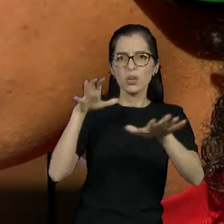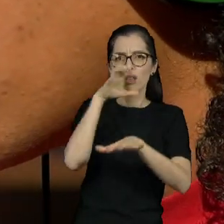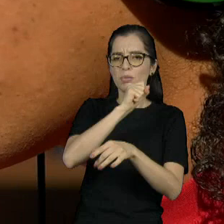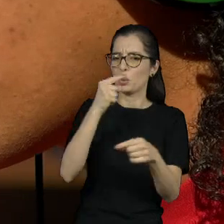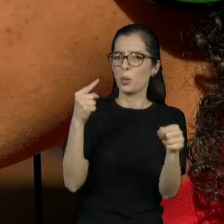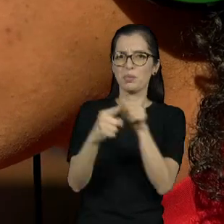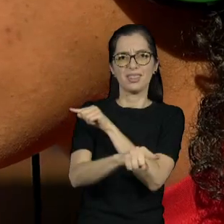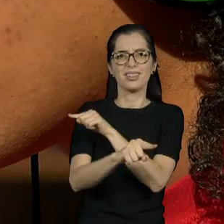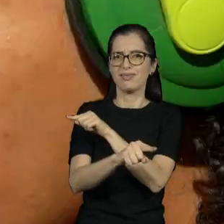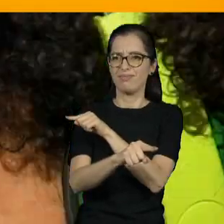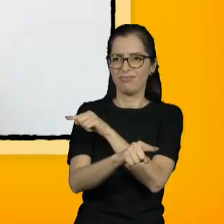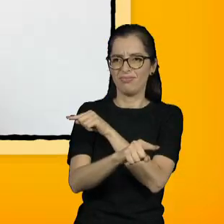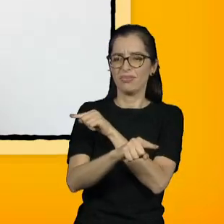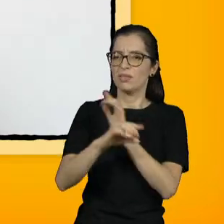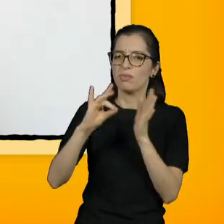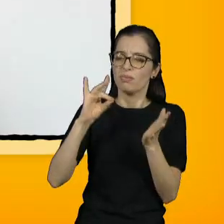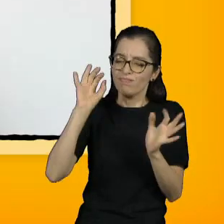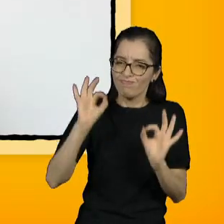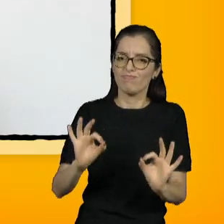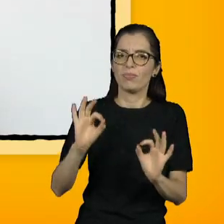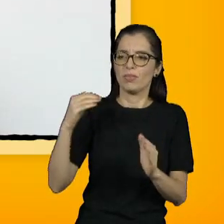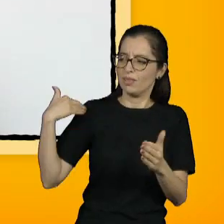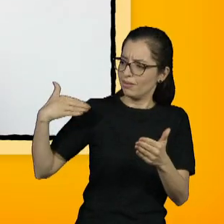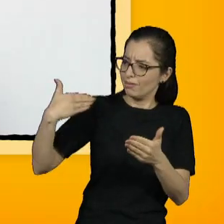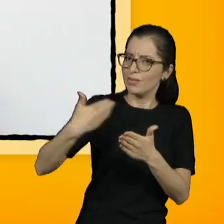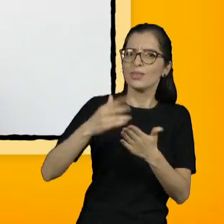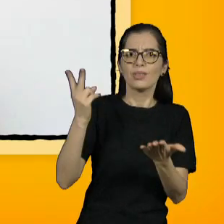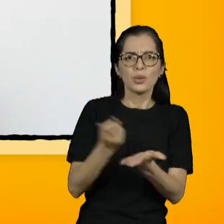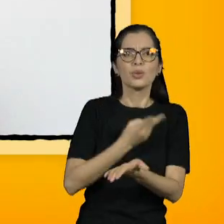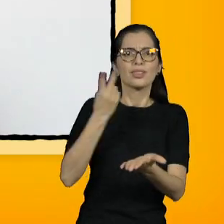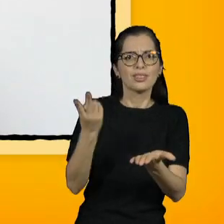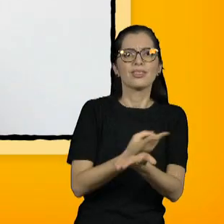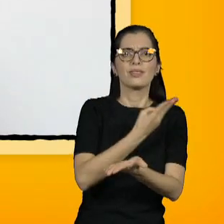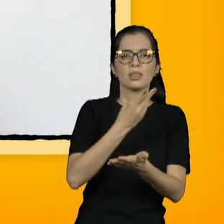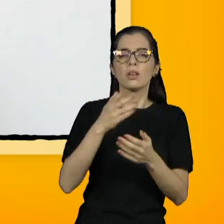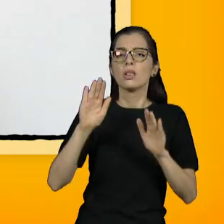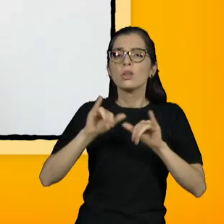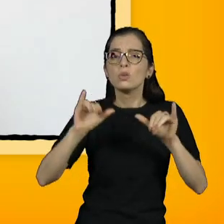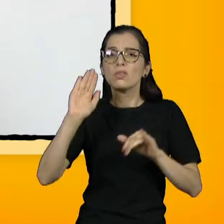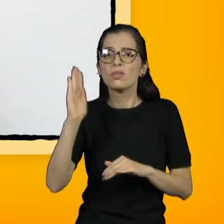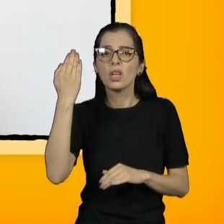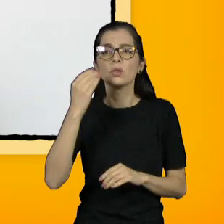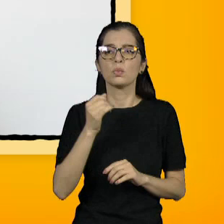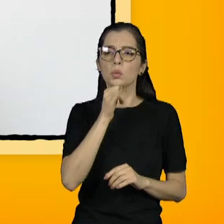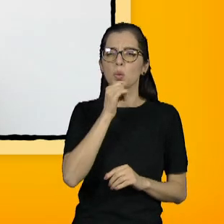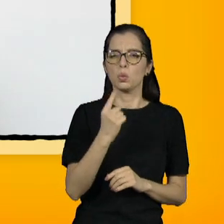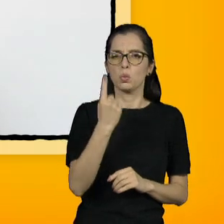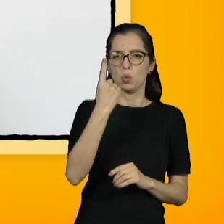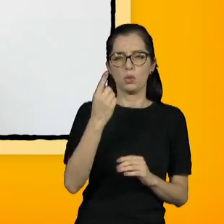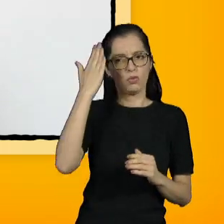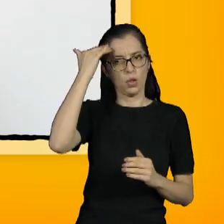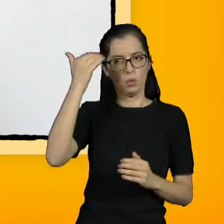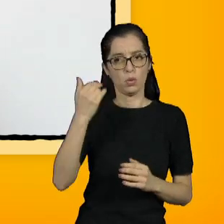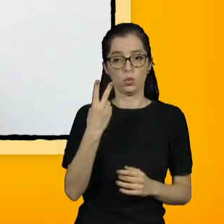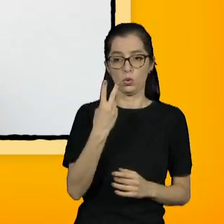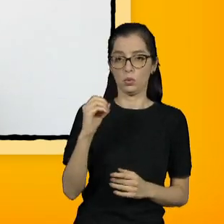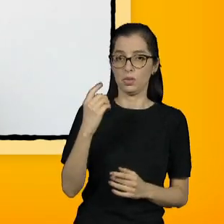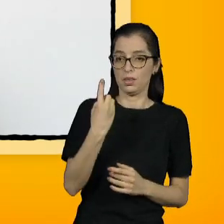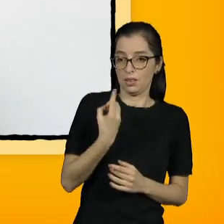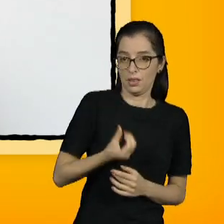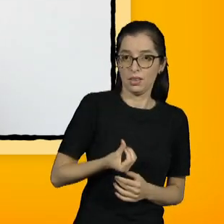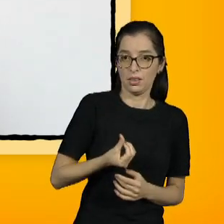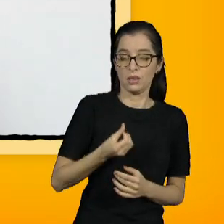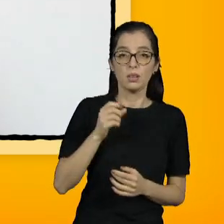os fatos ocorreram. Exemplos de fake news. Bom, tem uma que ficou muito conhecida em 2016 lá nos Estados